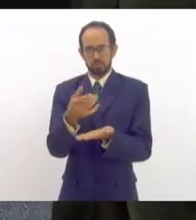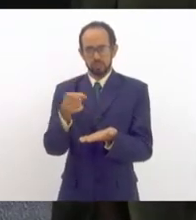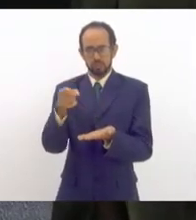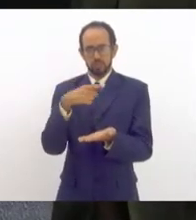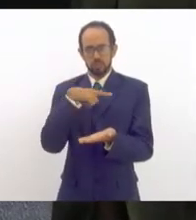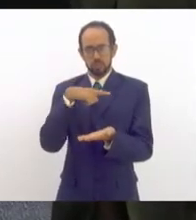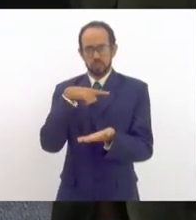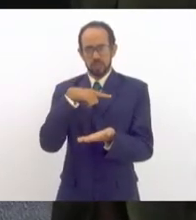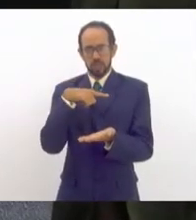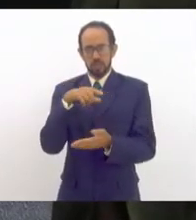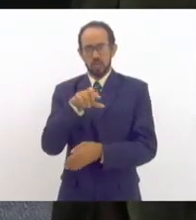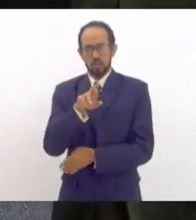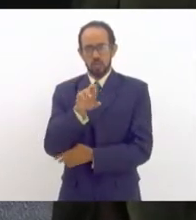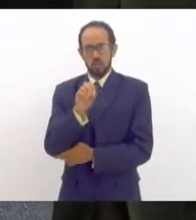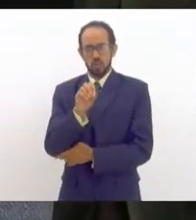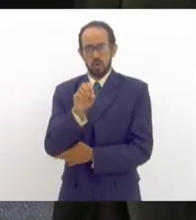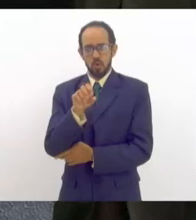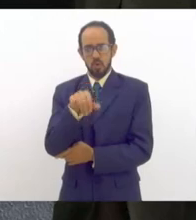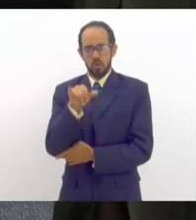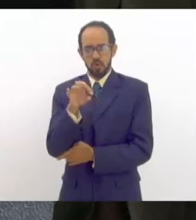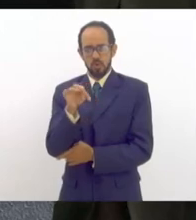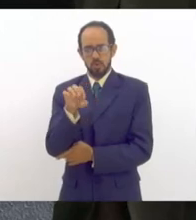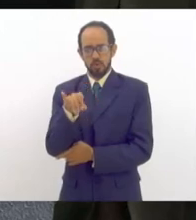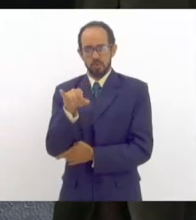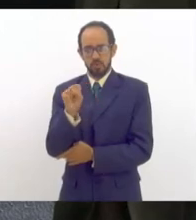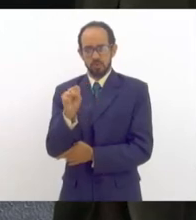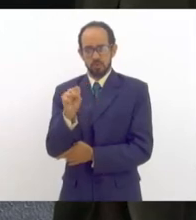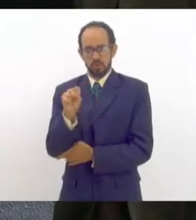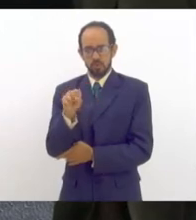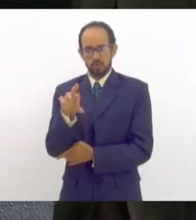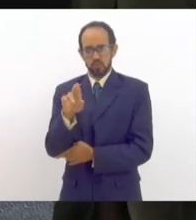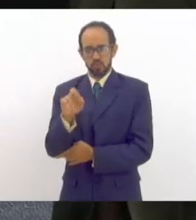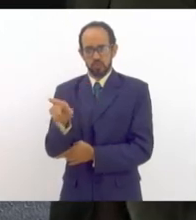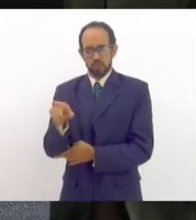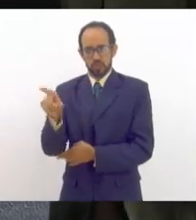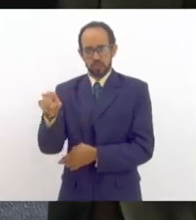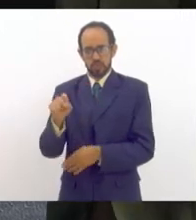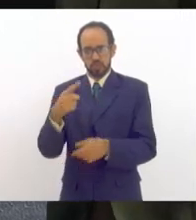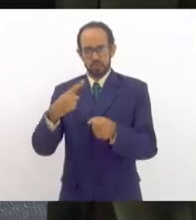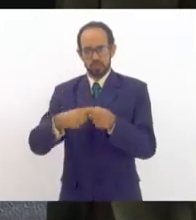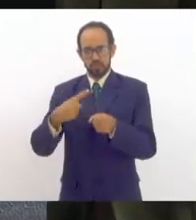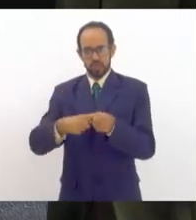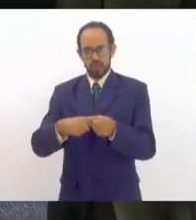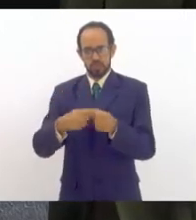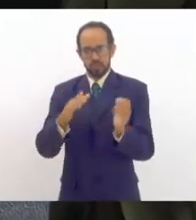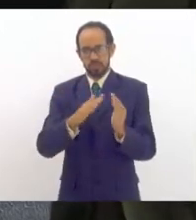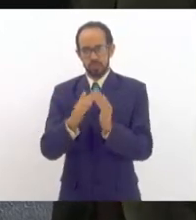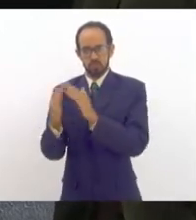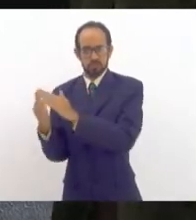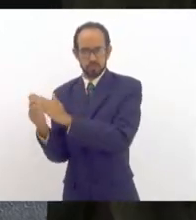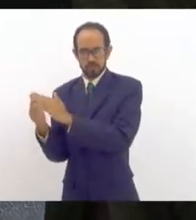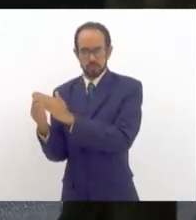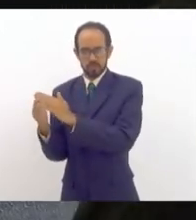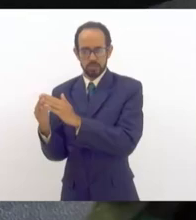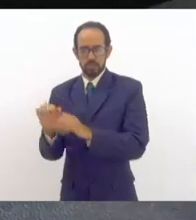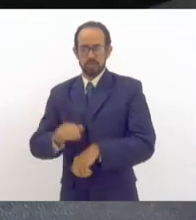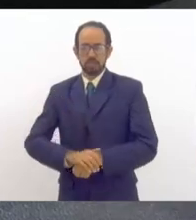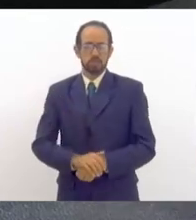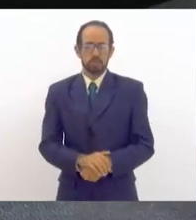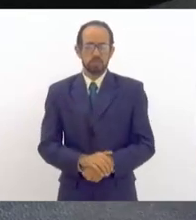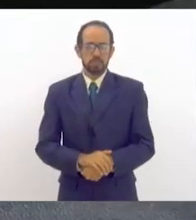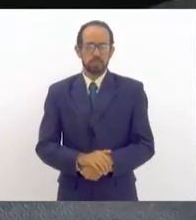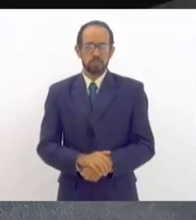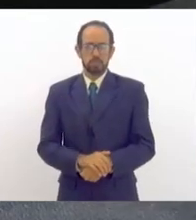tem um royalt extremamente diferenciado entre cidades que são vizinhas E no caso